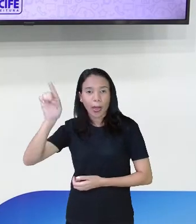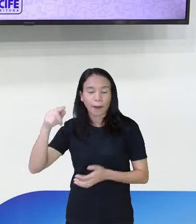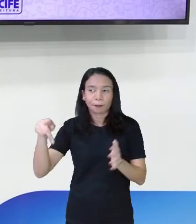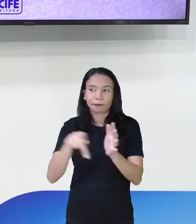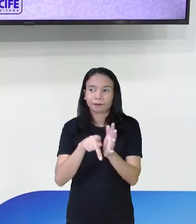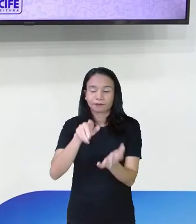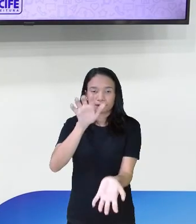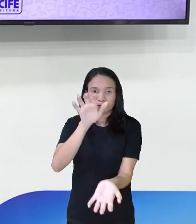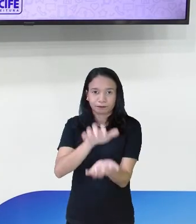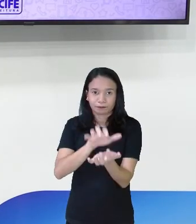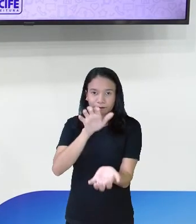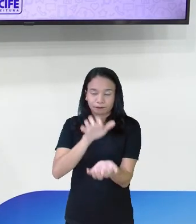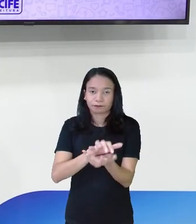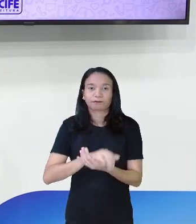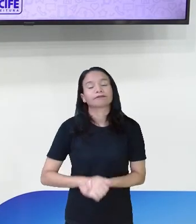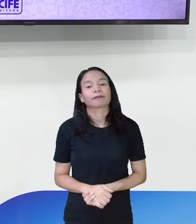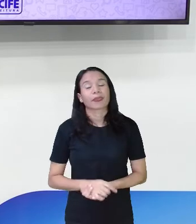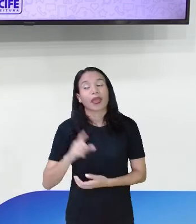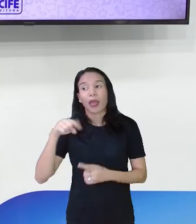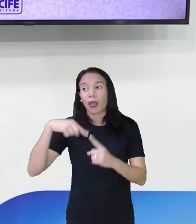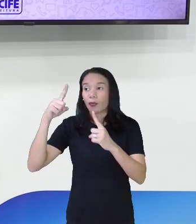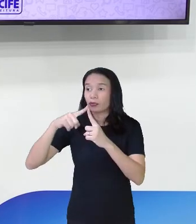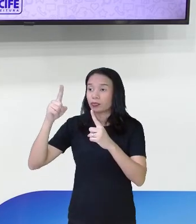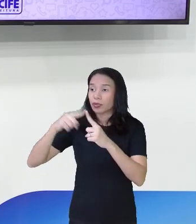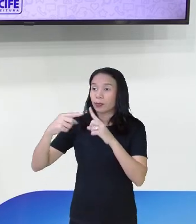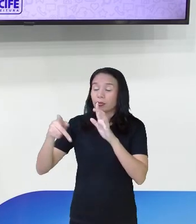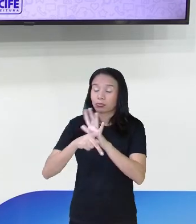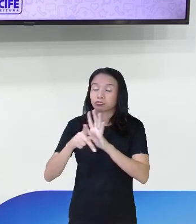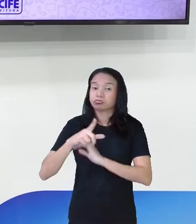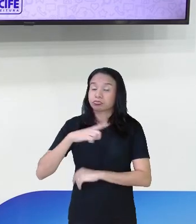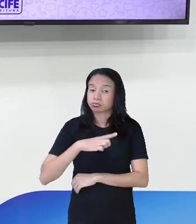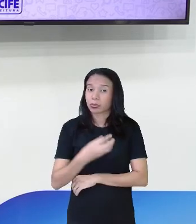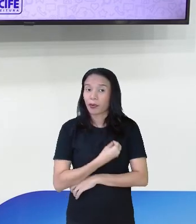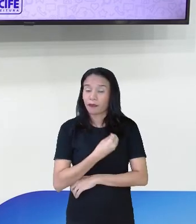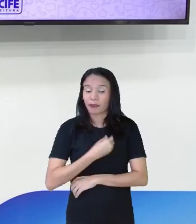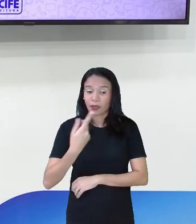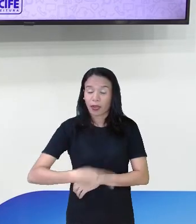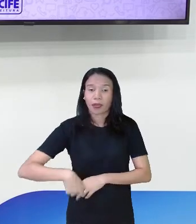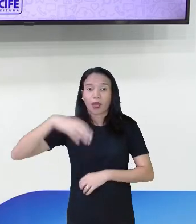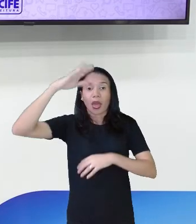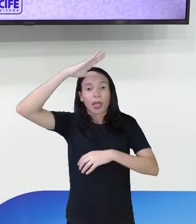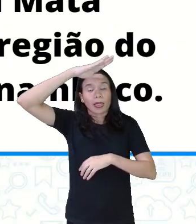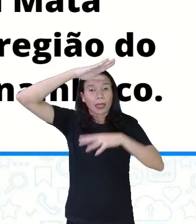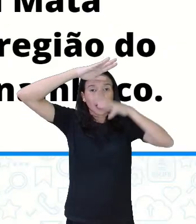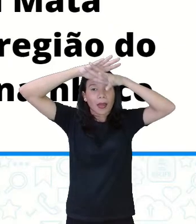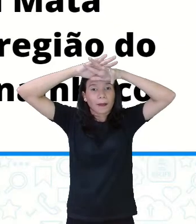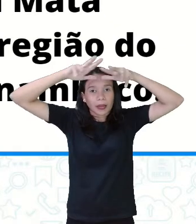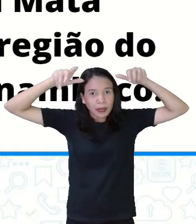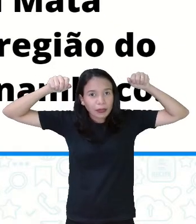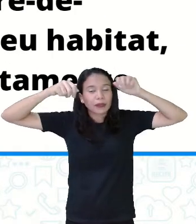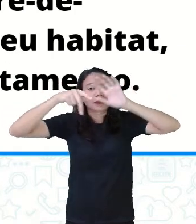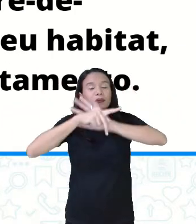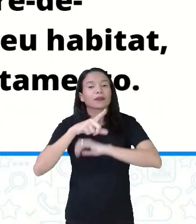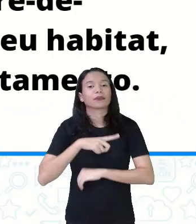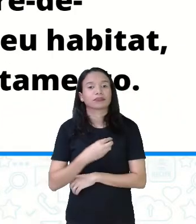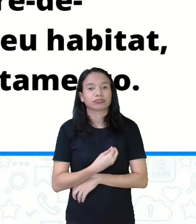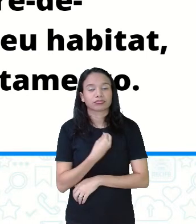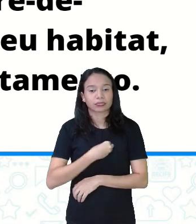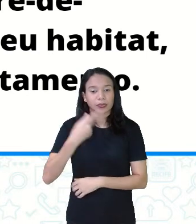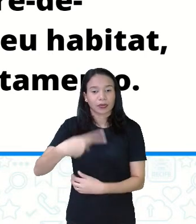O caburé de Pernambuco é uma espécie de coruja que habitava a Mata Atlântica na região do estado